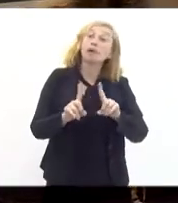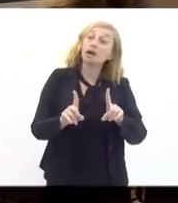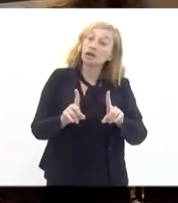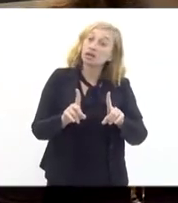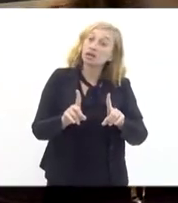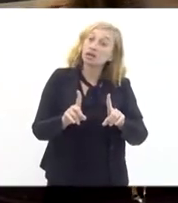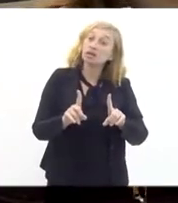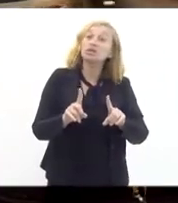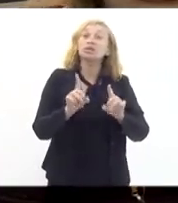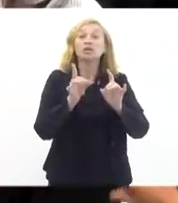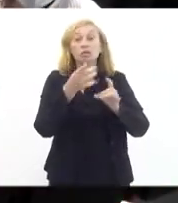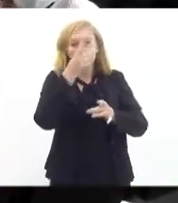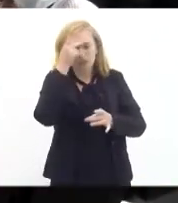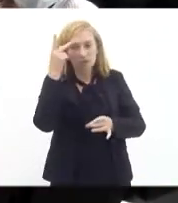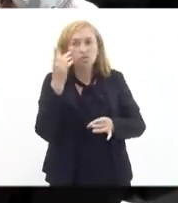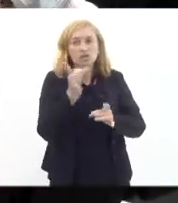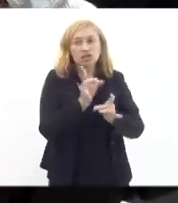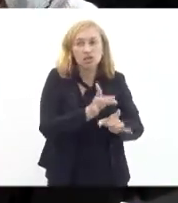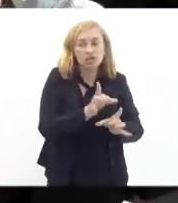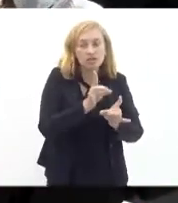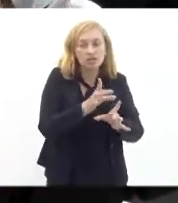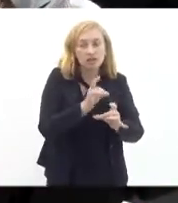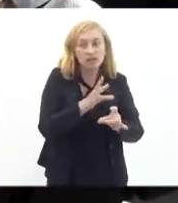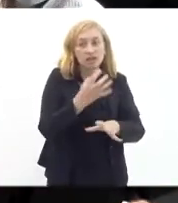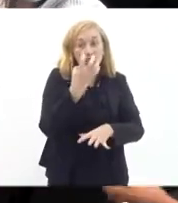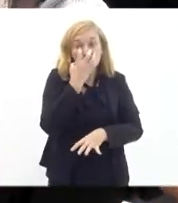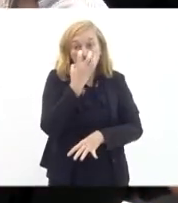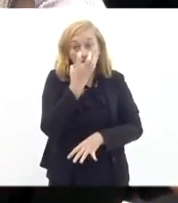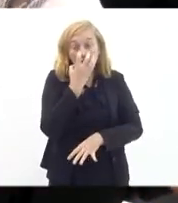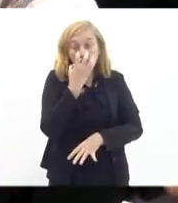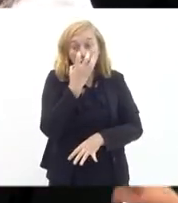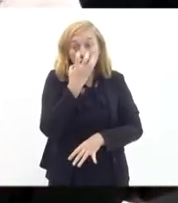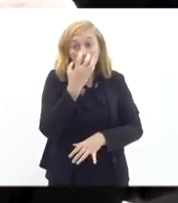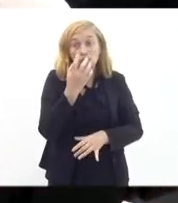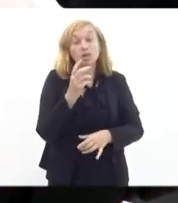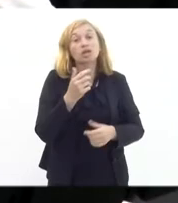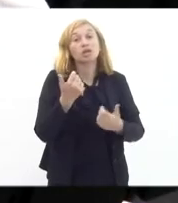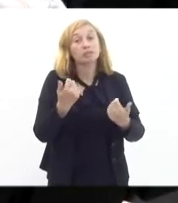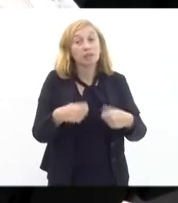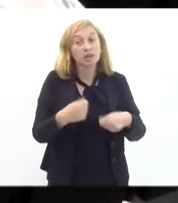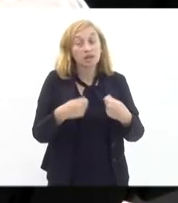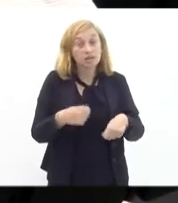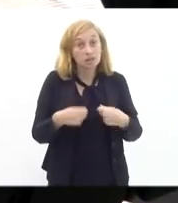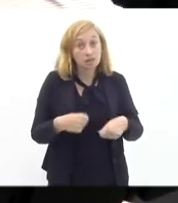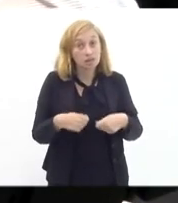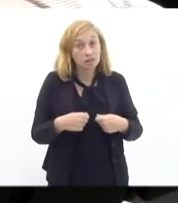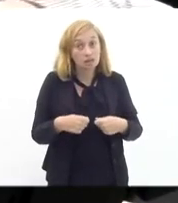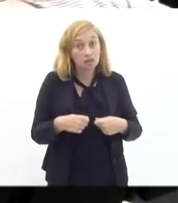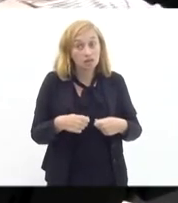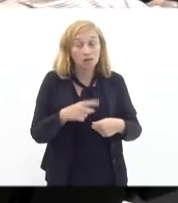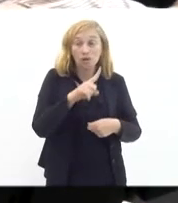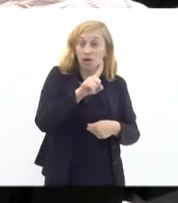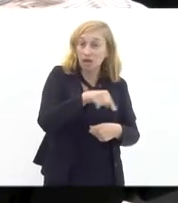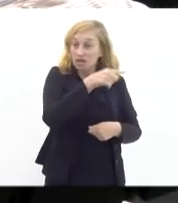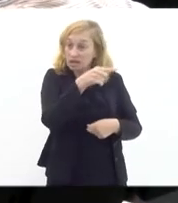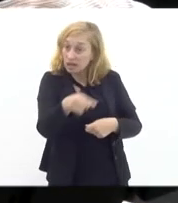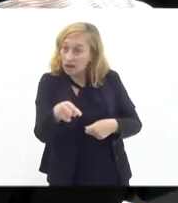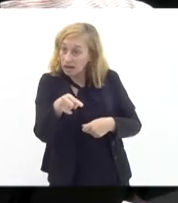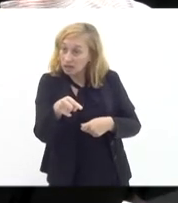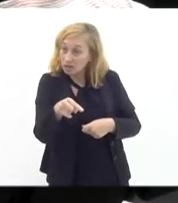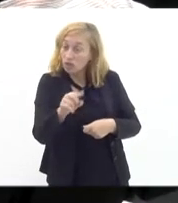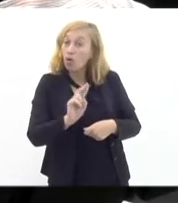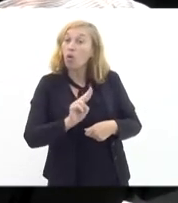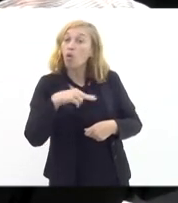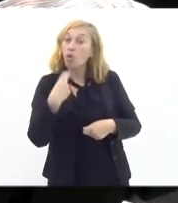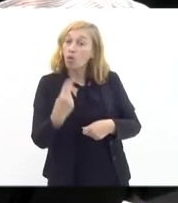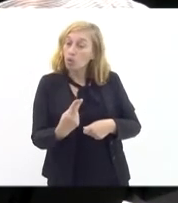Mas aí são vendedores de cachorro, são essas pessoas que precisam ser ou eliminadas, né?